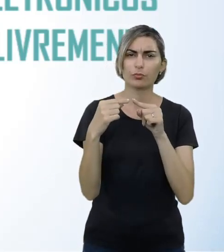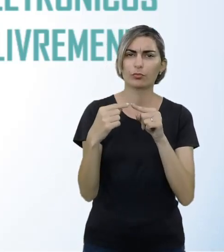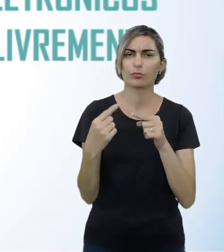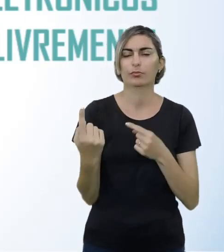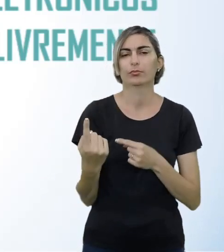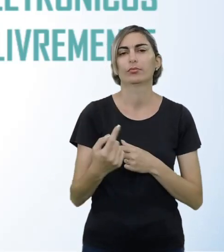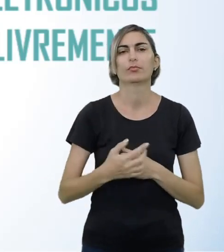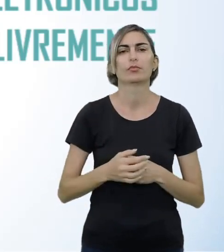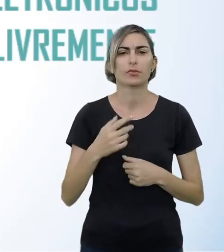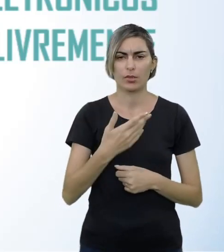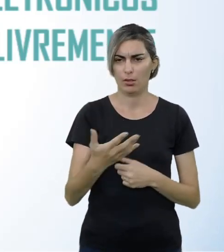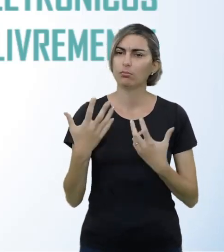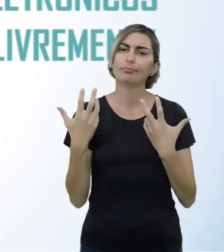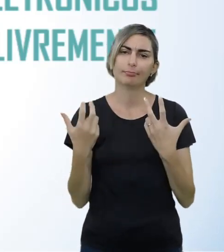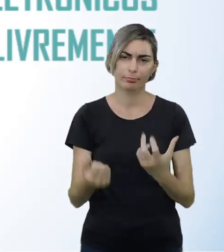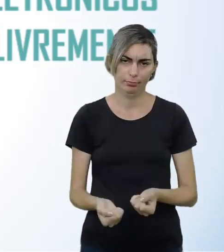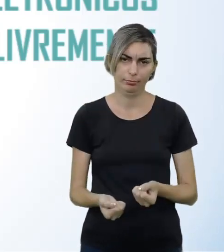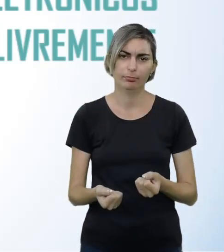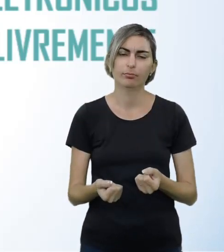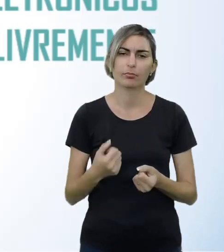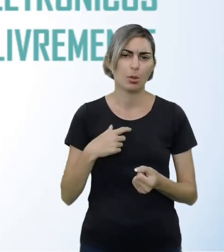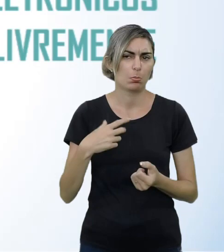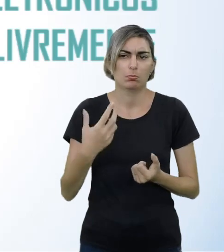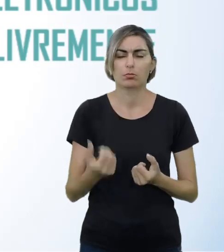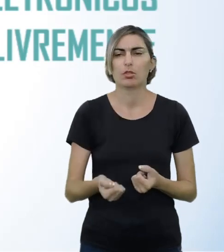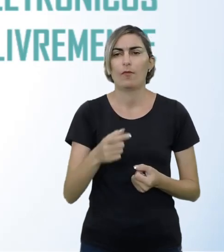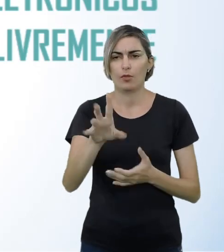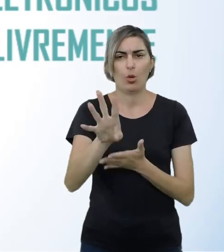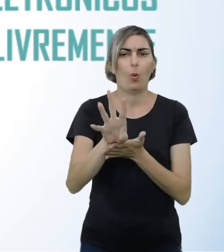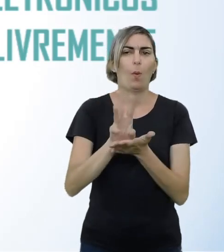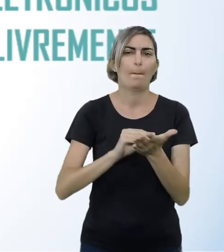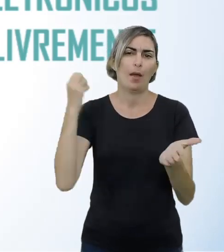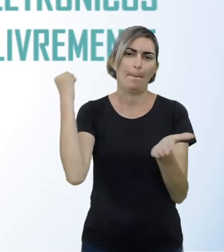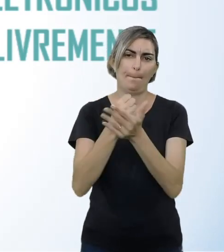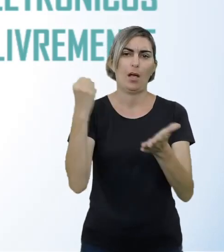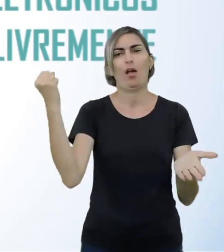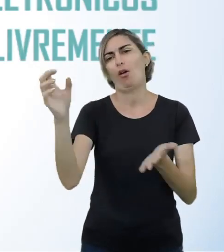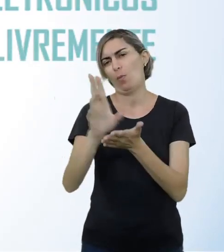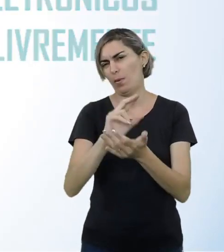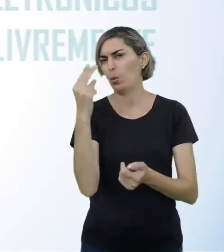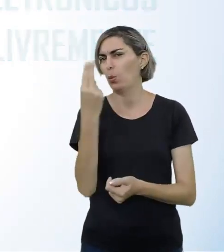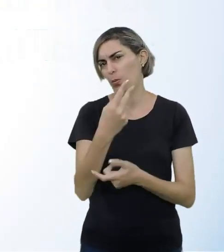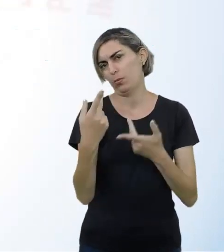exemplo. Isso é aceitável. O que não é aceitável é você copiar a marca deles, né?